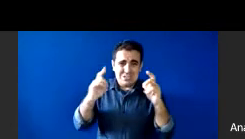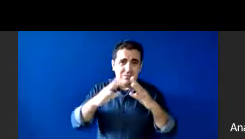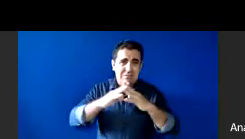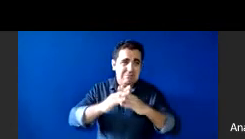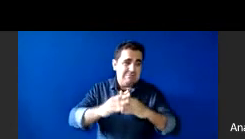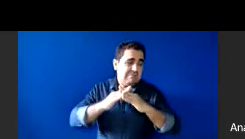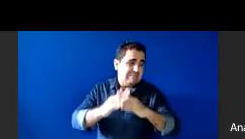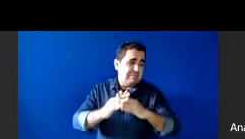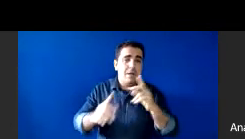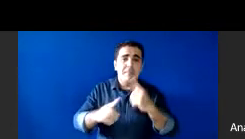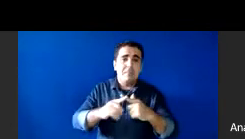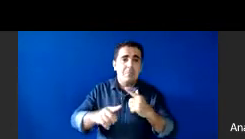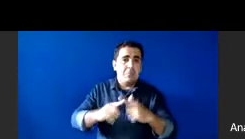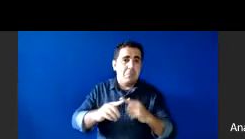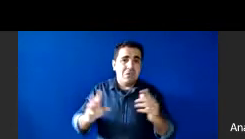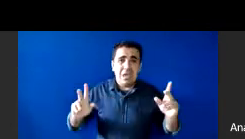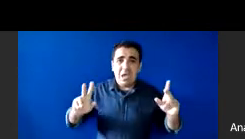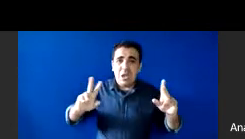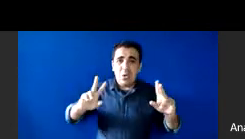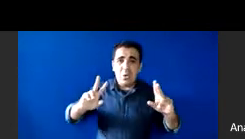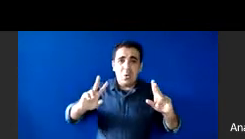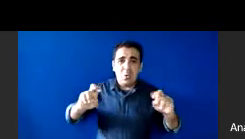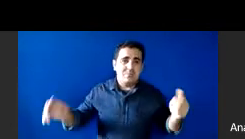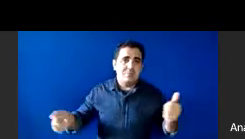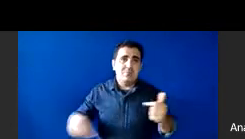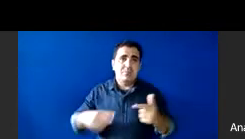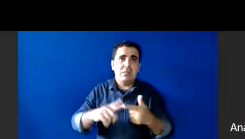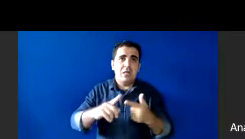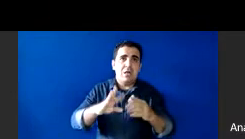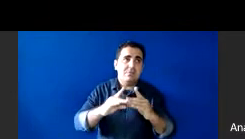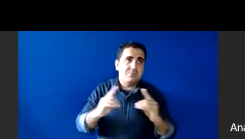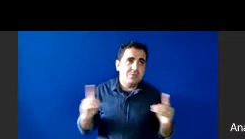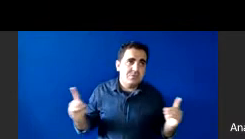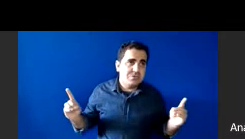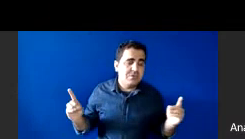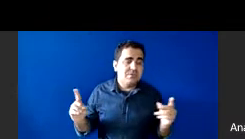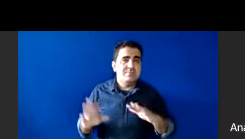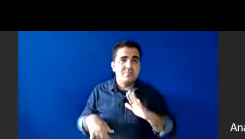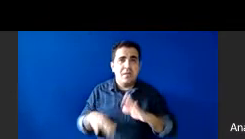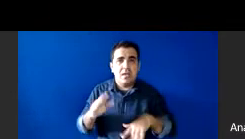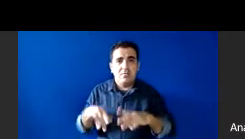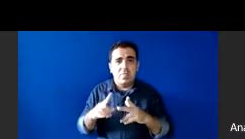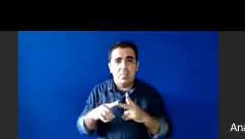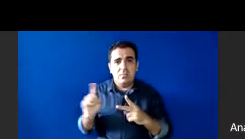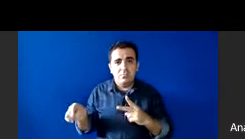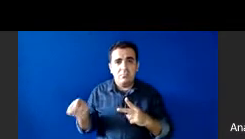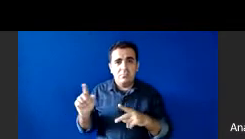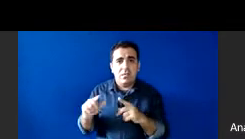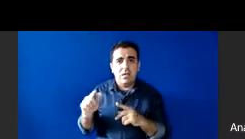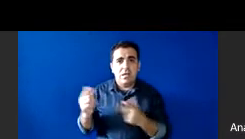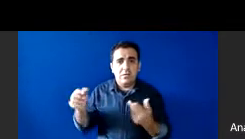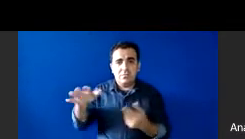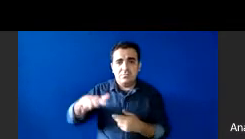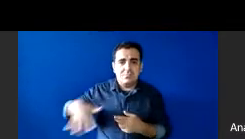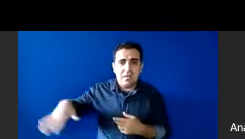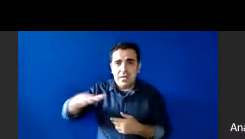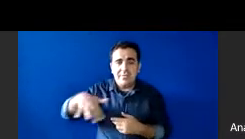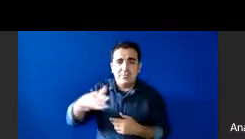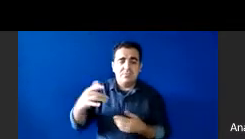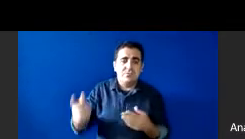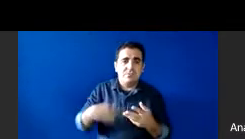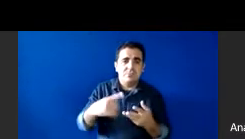uma multiplicidade de variáveis, ou pelas distâncias, ou pelas condições geográficas, pelas